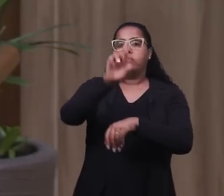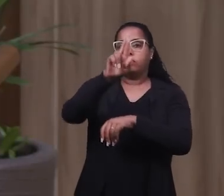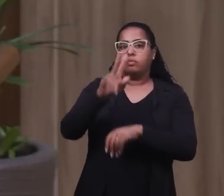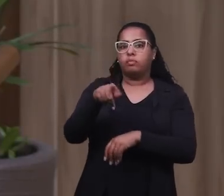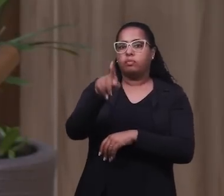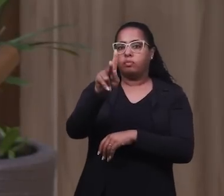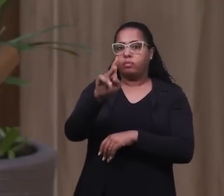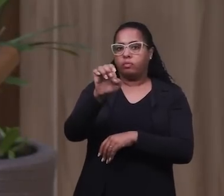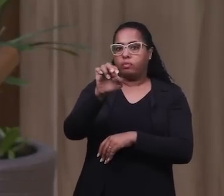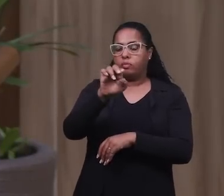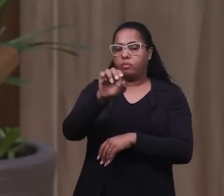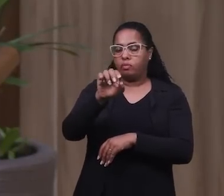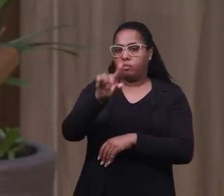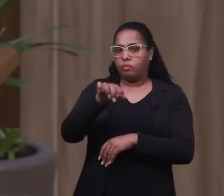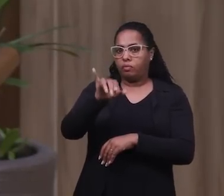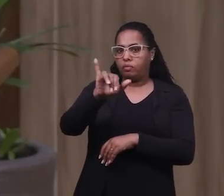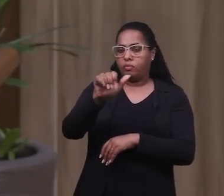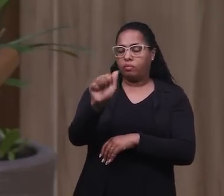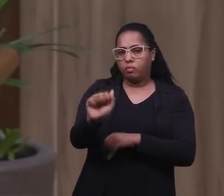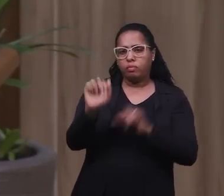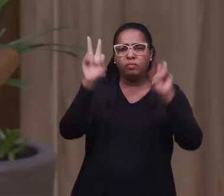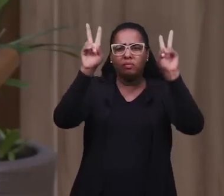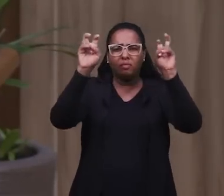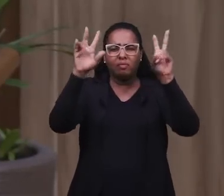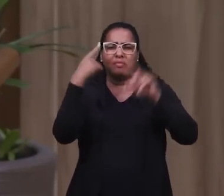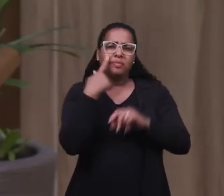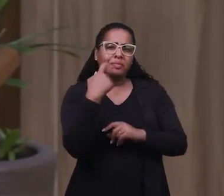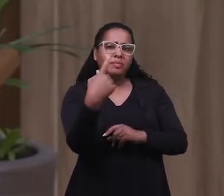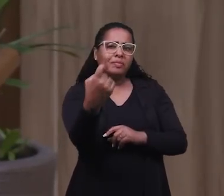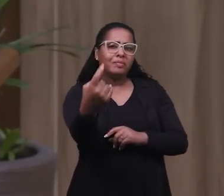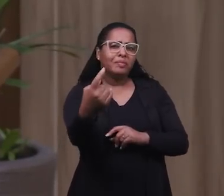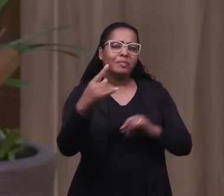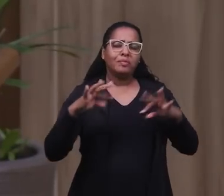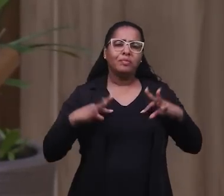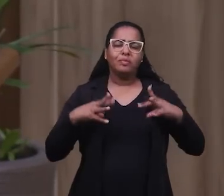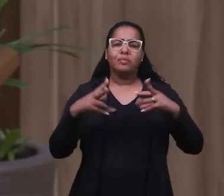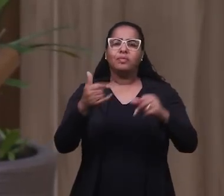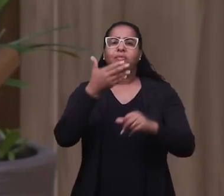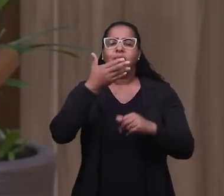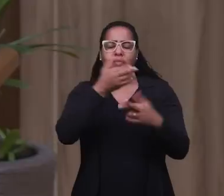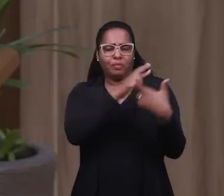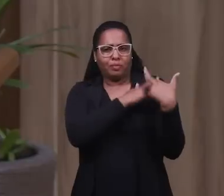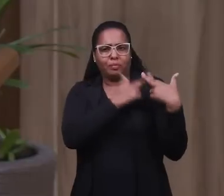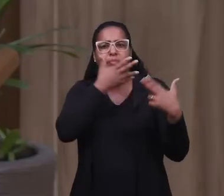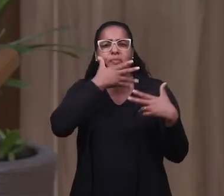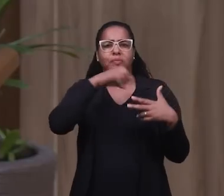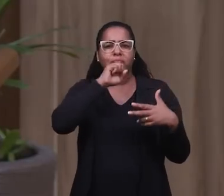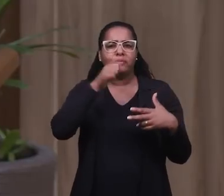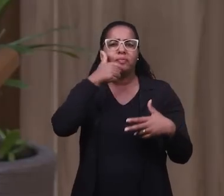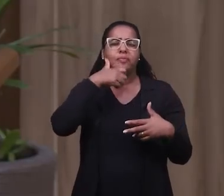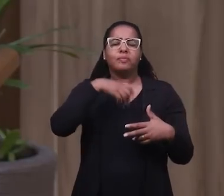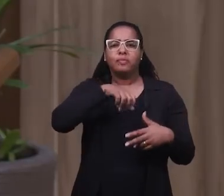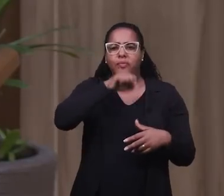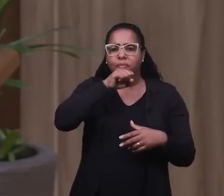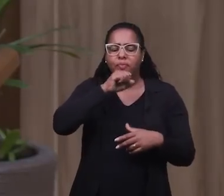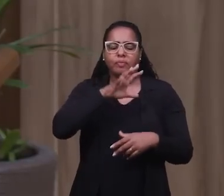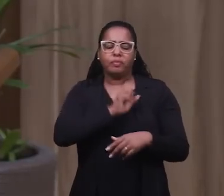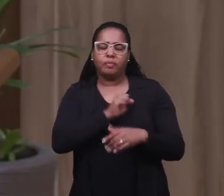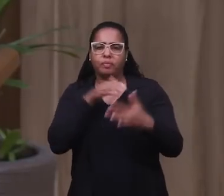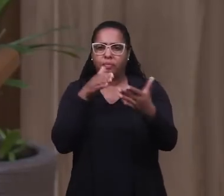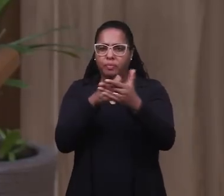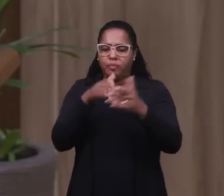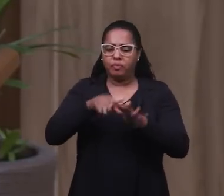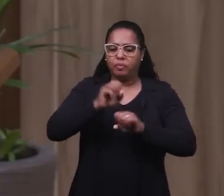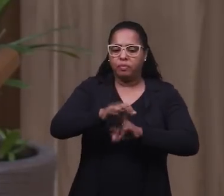doutora Késia Nunes dará continuidade a um tema que tem sido de grande interesse para todos os pais: amor e limite